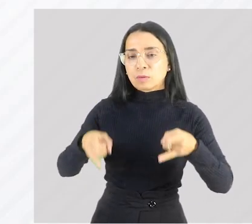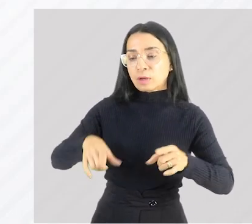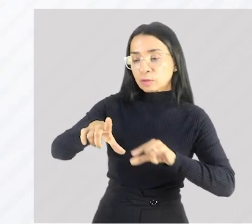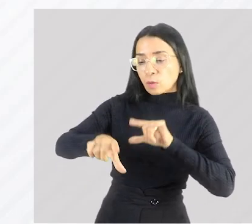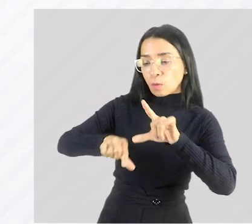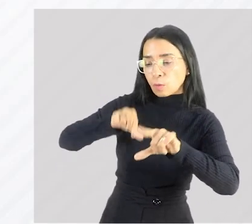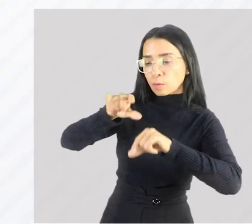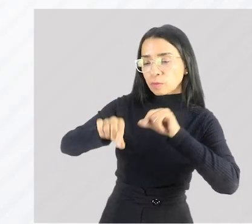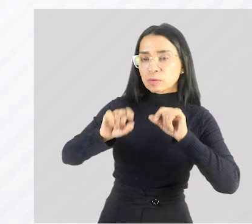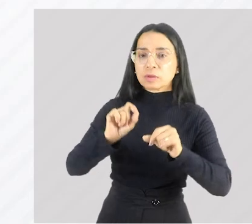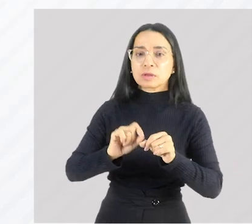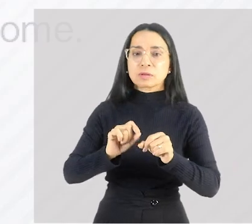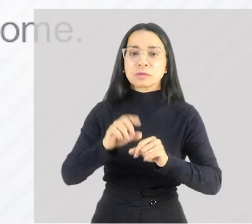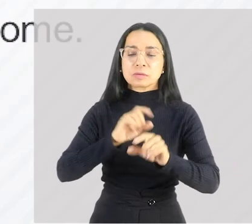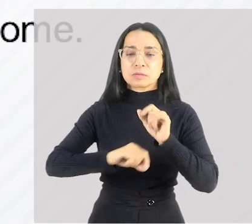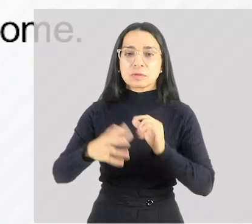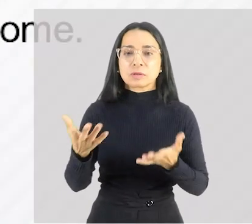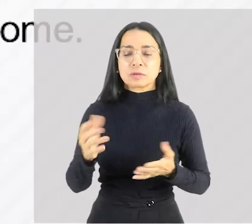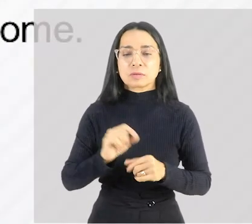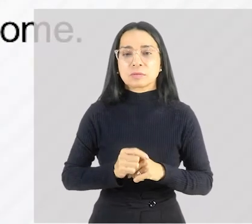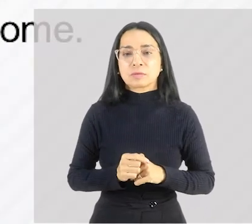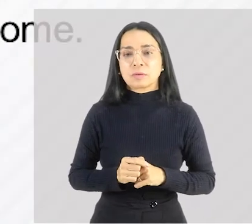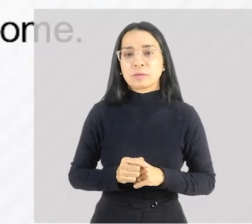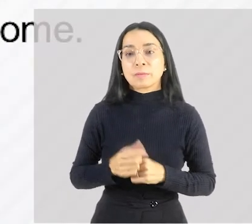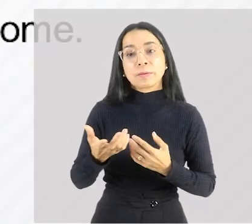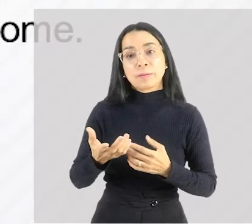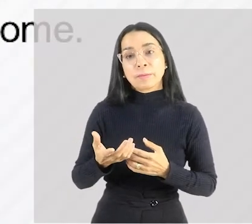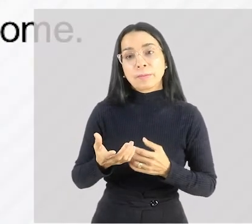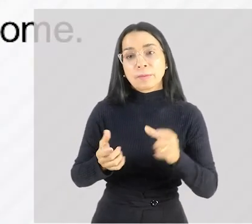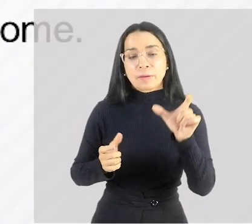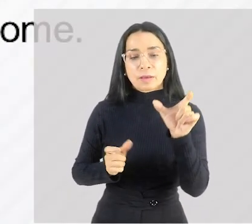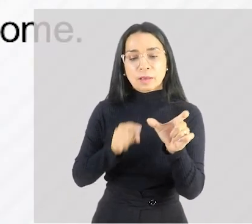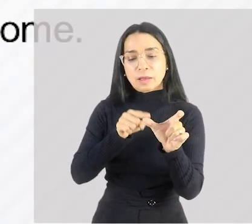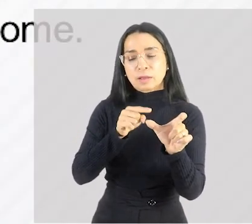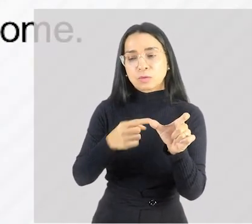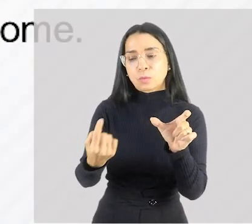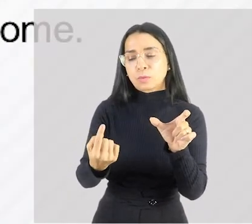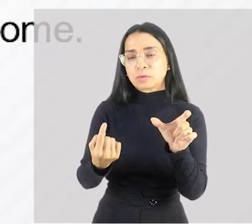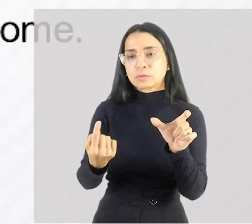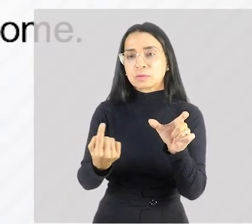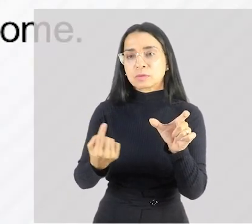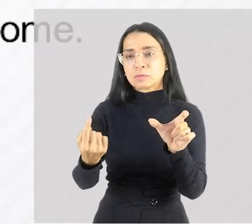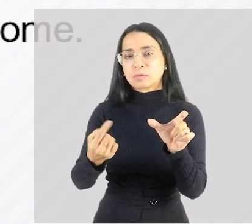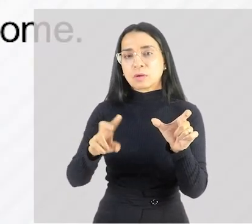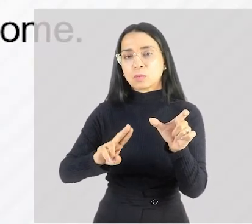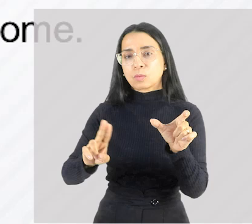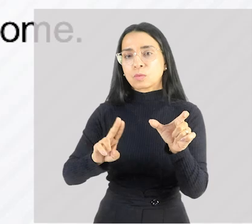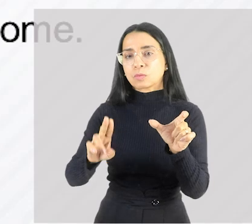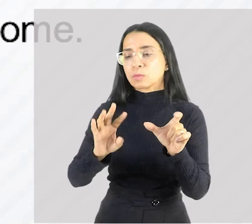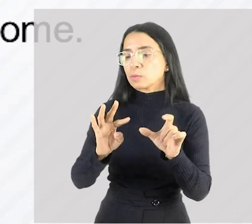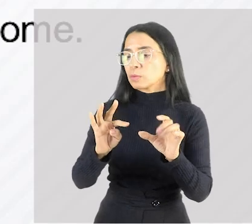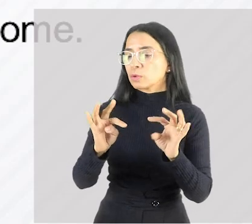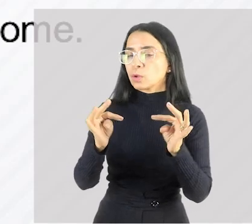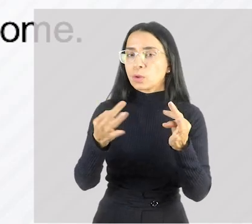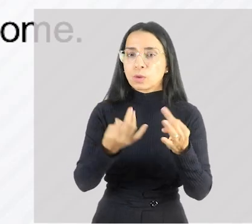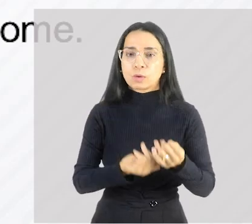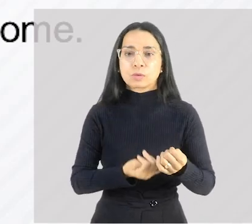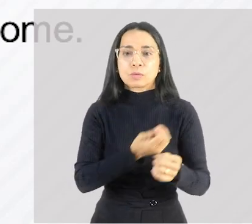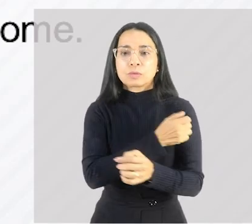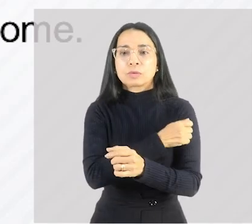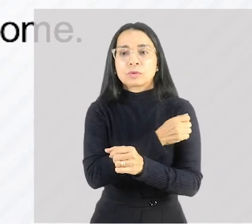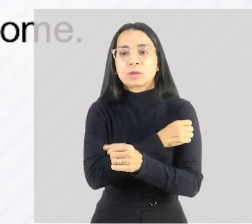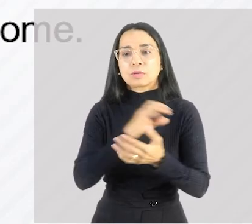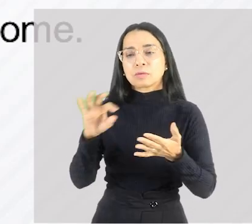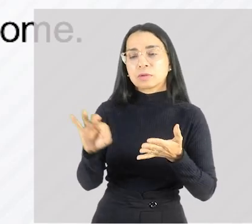será realizado para esse sorteio cartões individuais com o nome de todos os estudantes